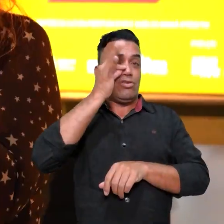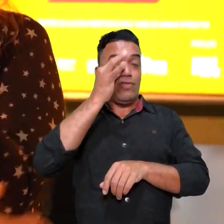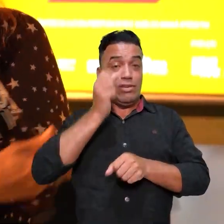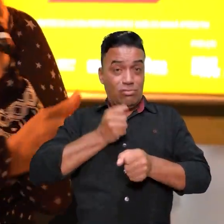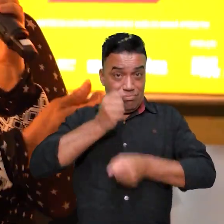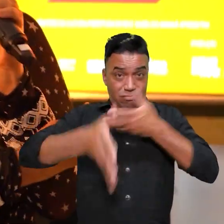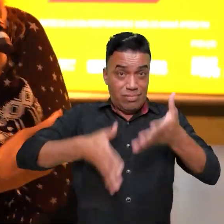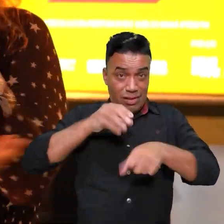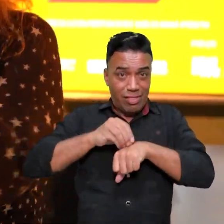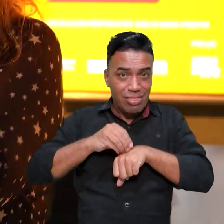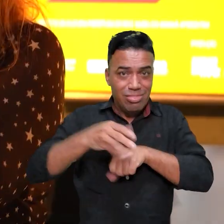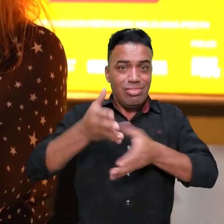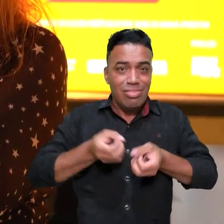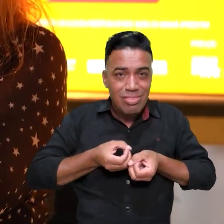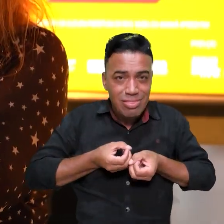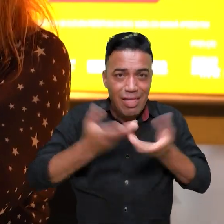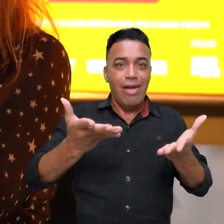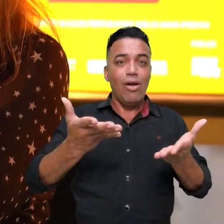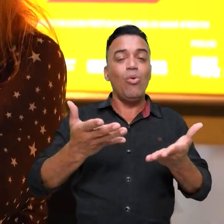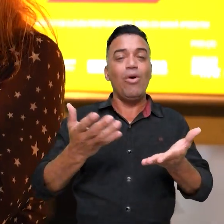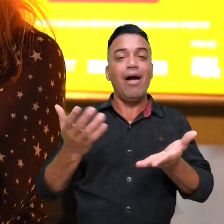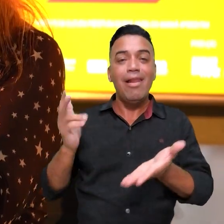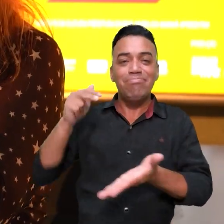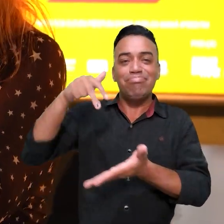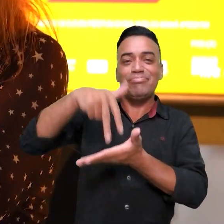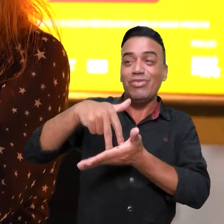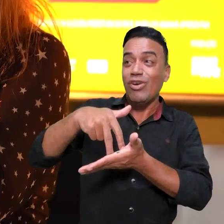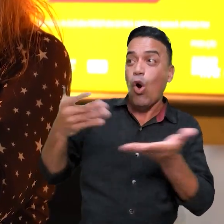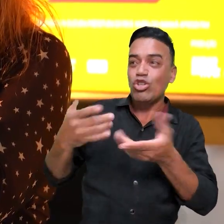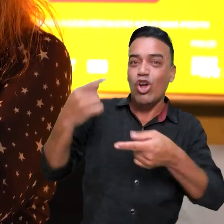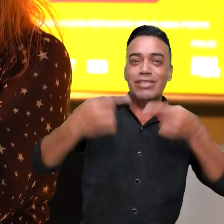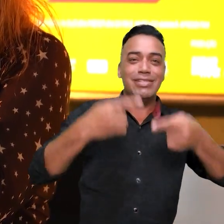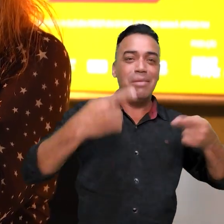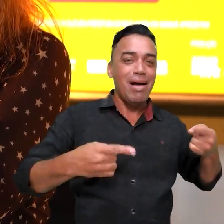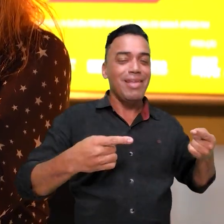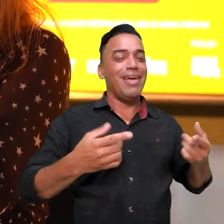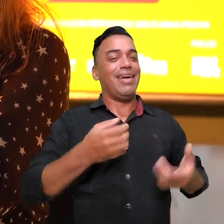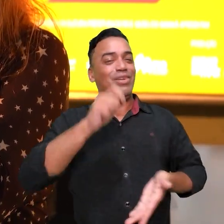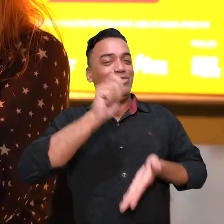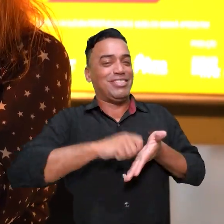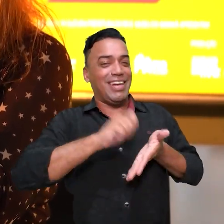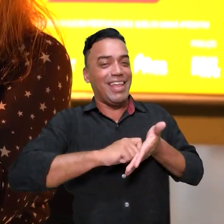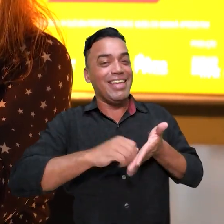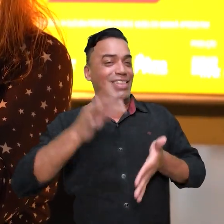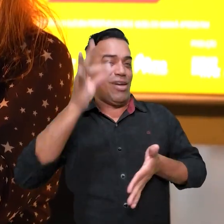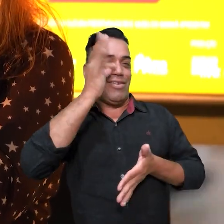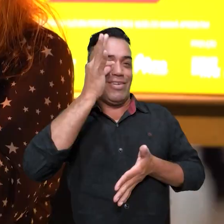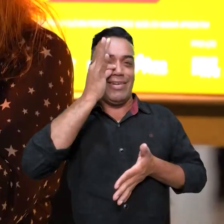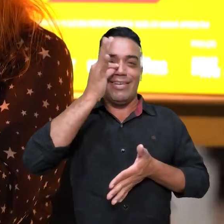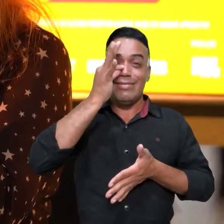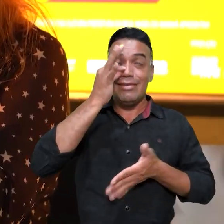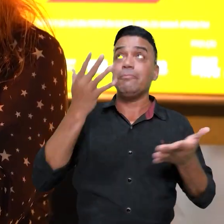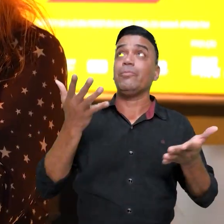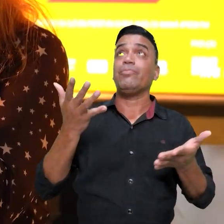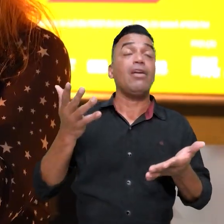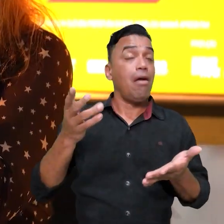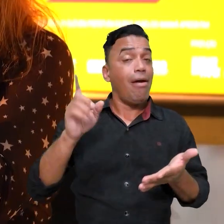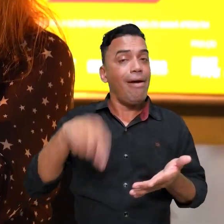trouxe ela para estar aqui, e a gente está debatendo a obra dela. E foi com essa